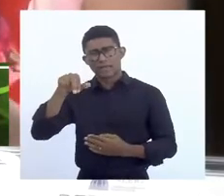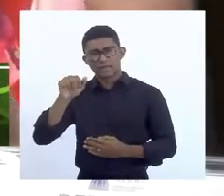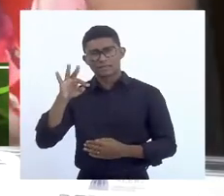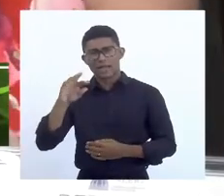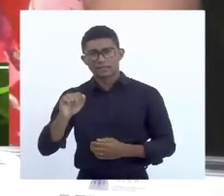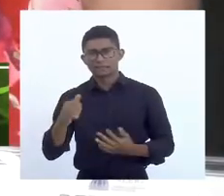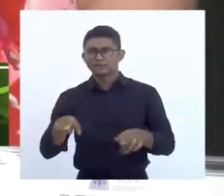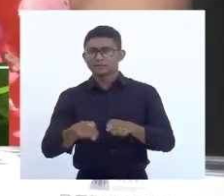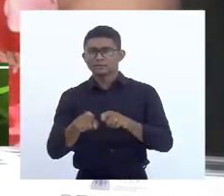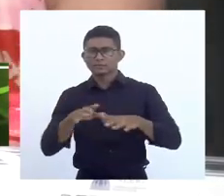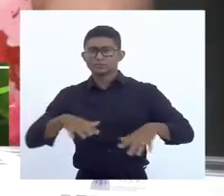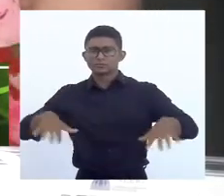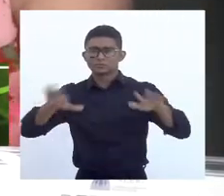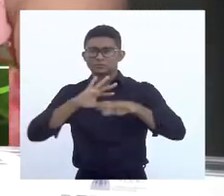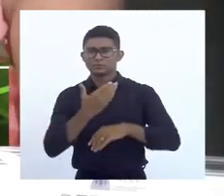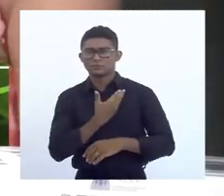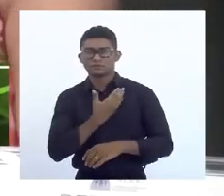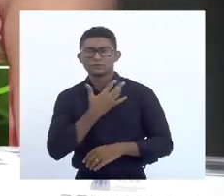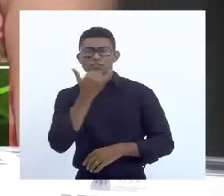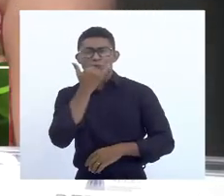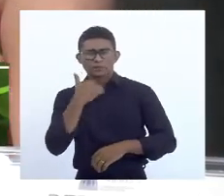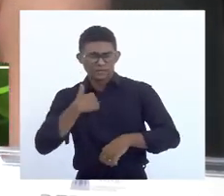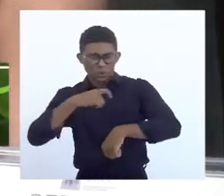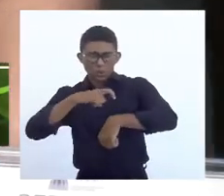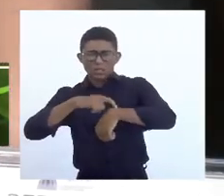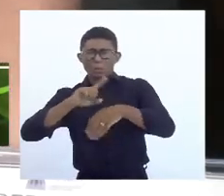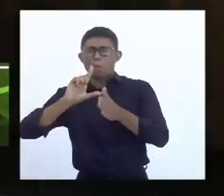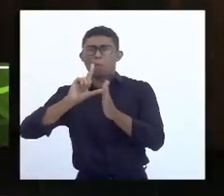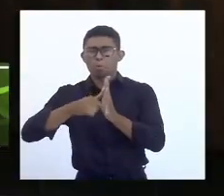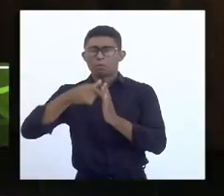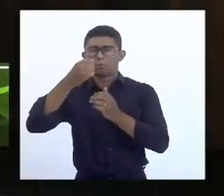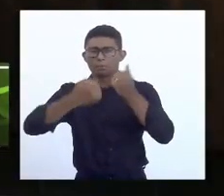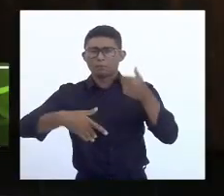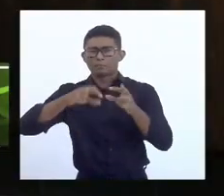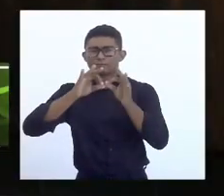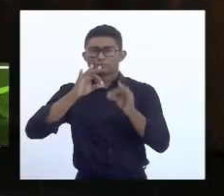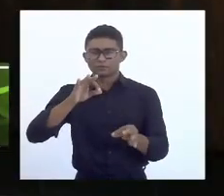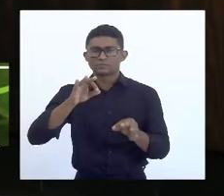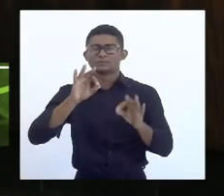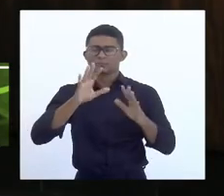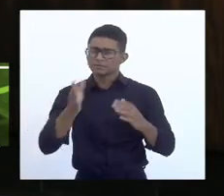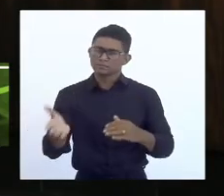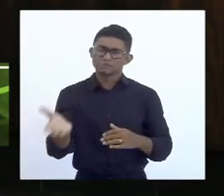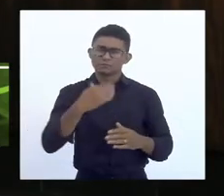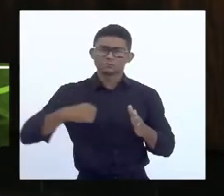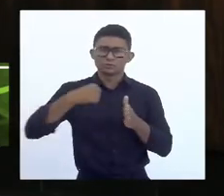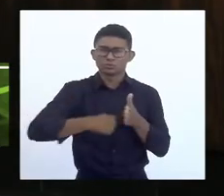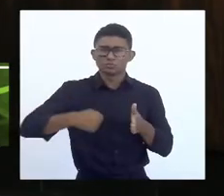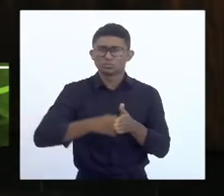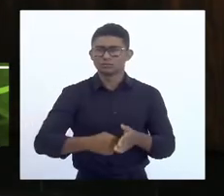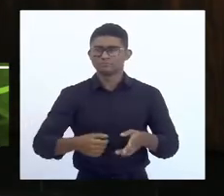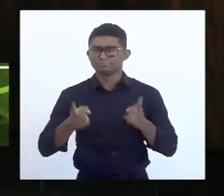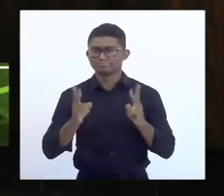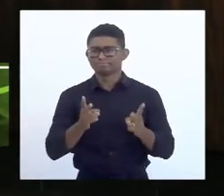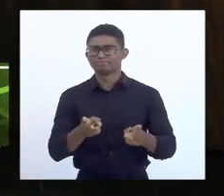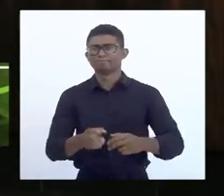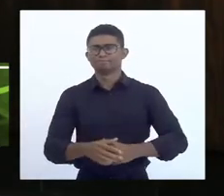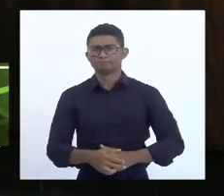obrigada a todas as colegas. Desculpa ter passado tempo. E bora para a luta. Não passarão. Não passarão.